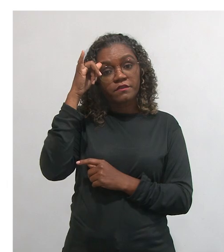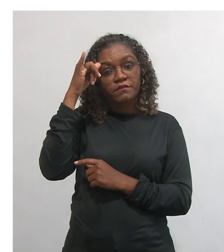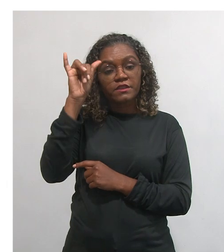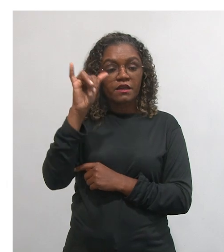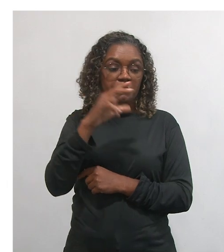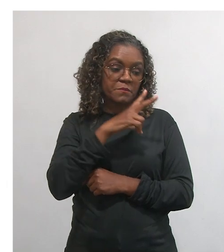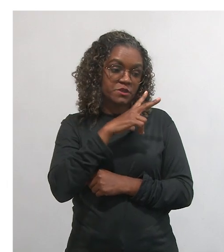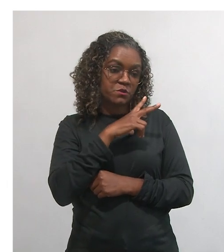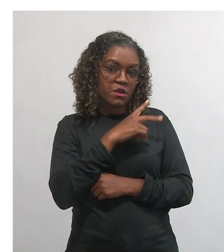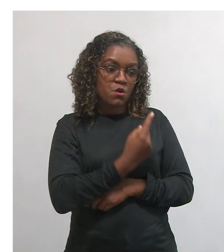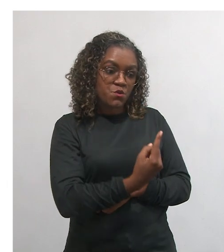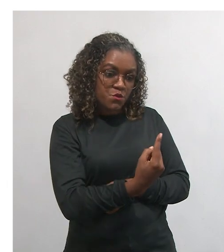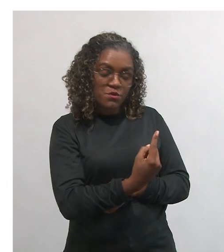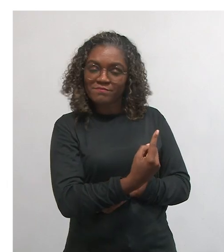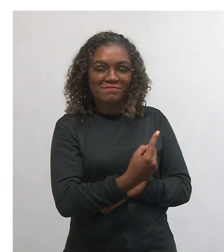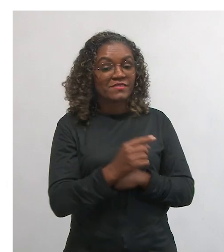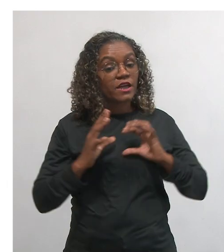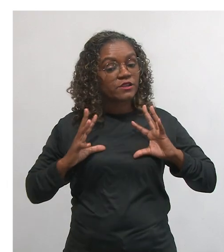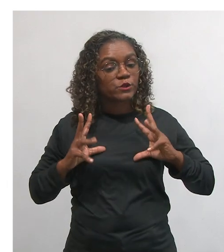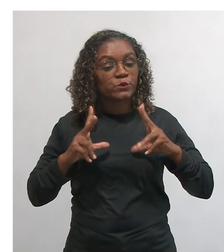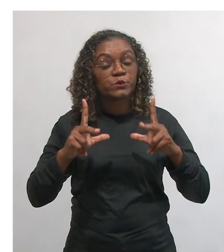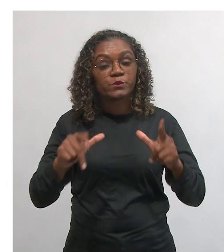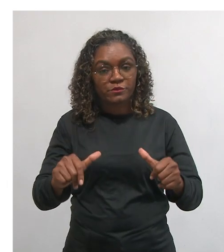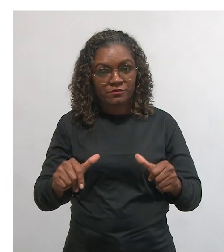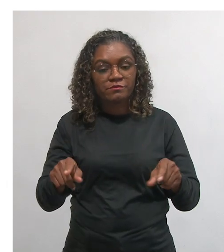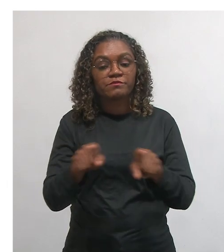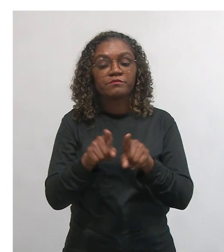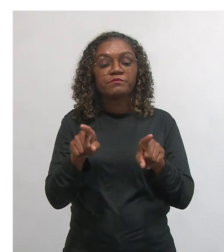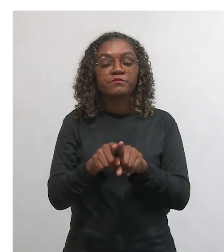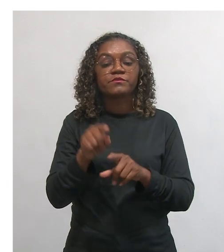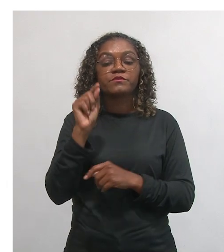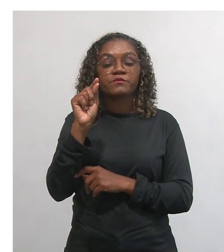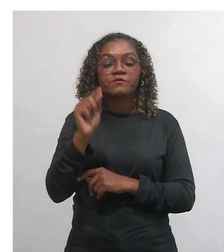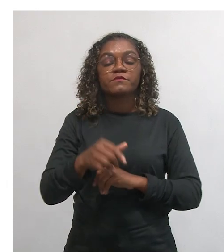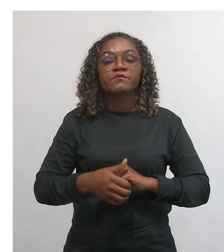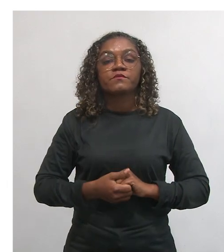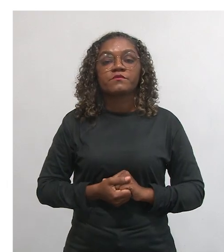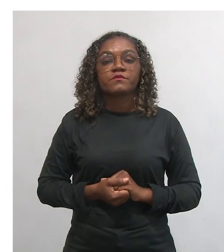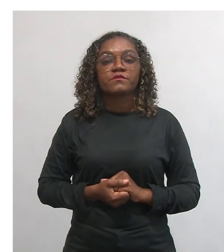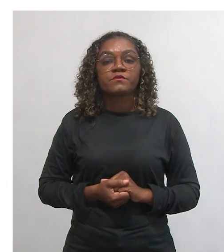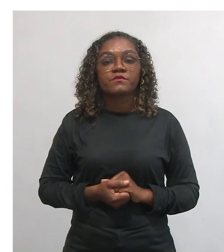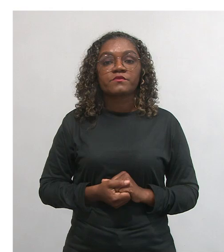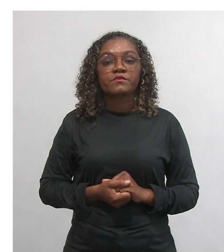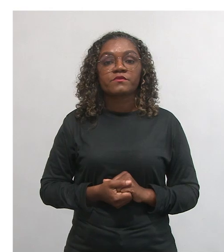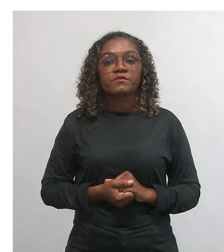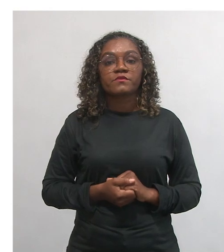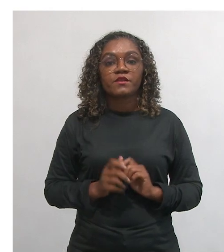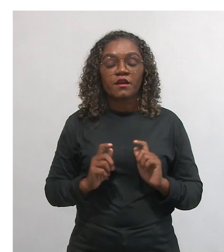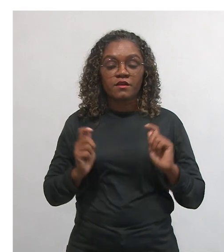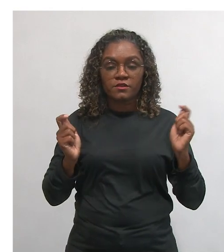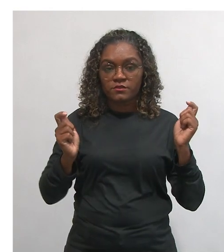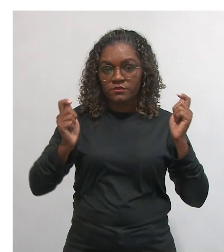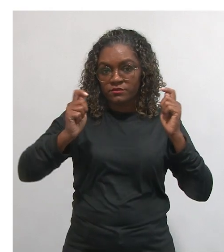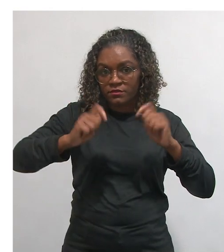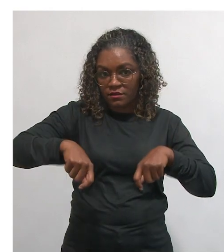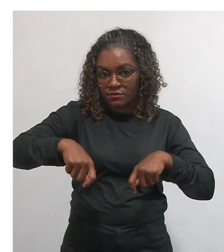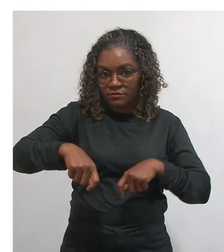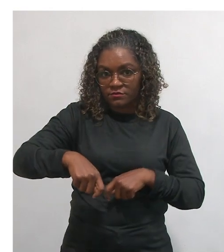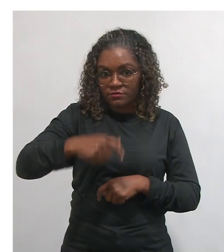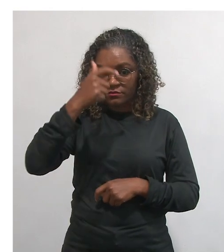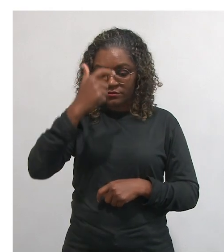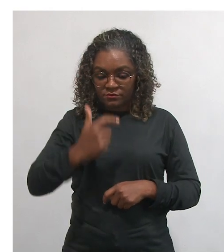as particularidades. E há um deslocamento das competências do